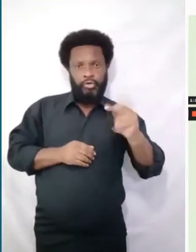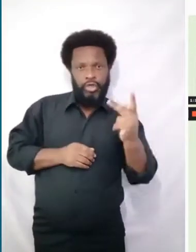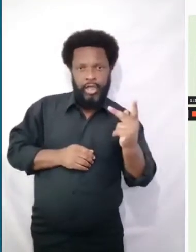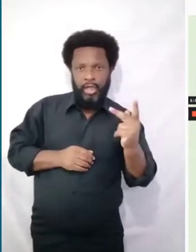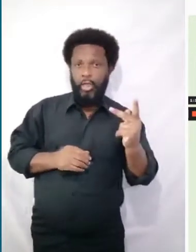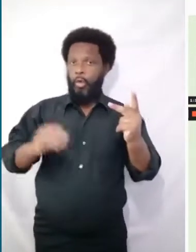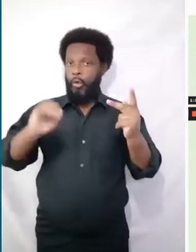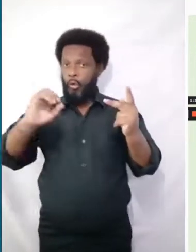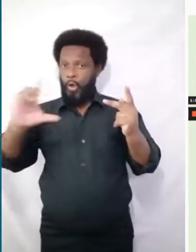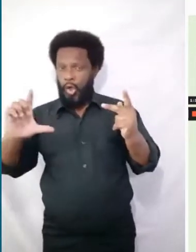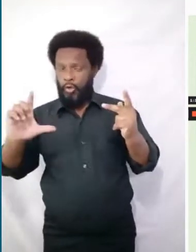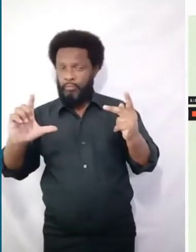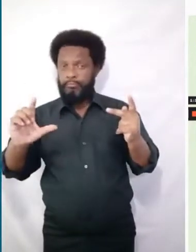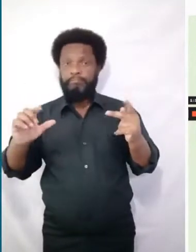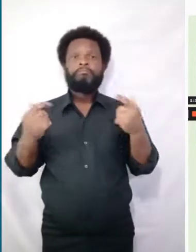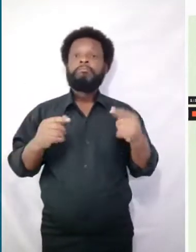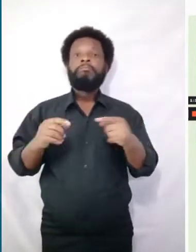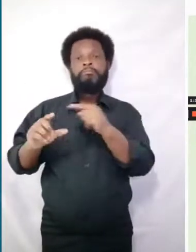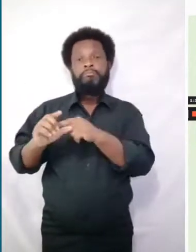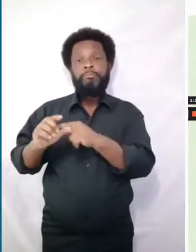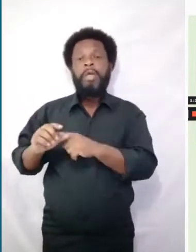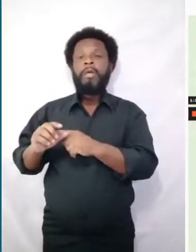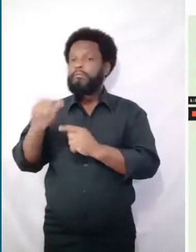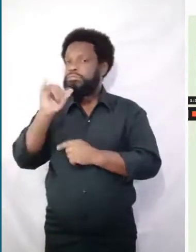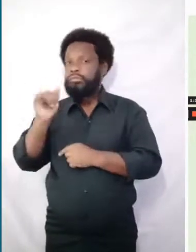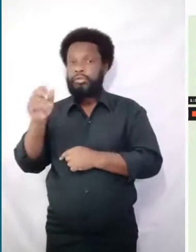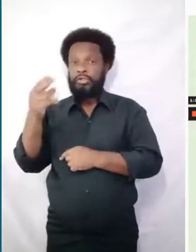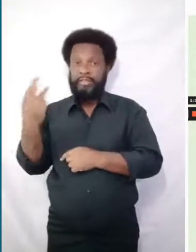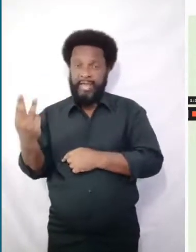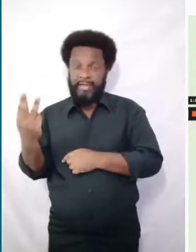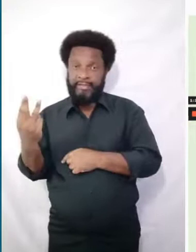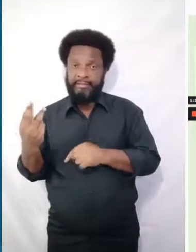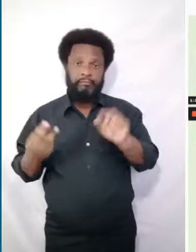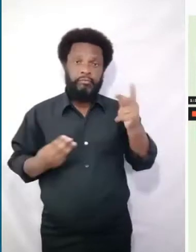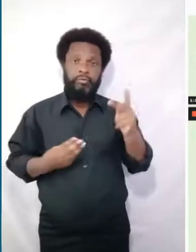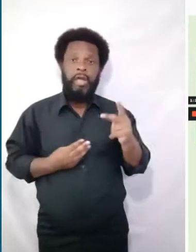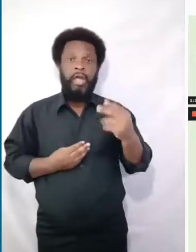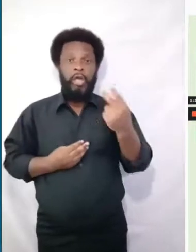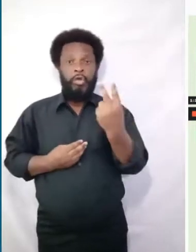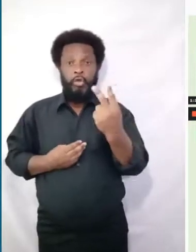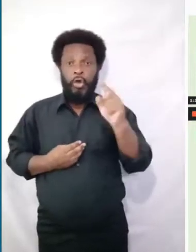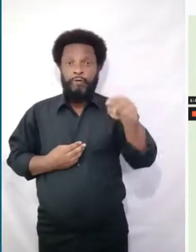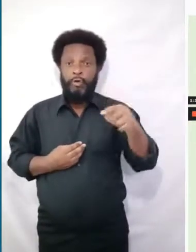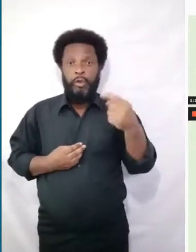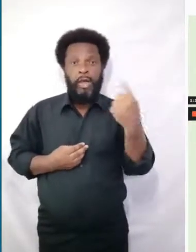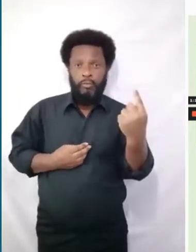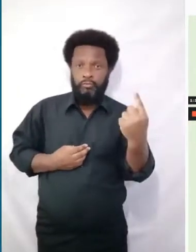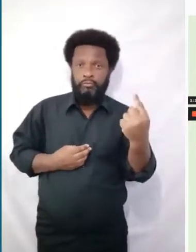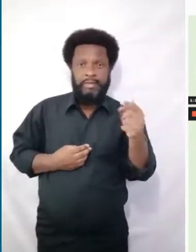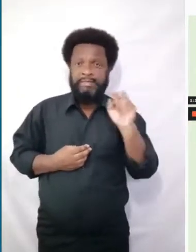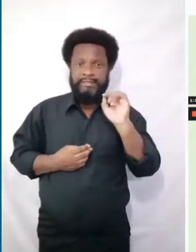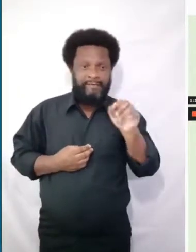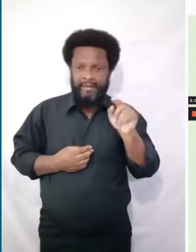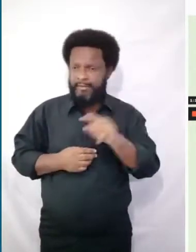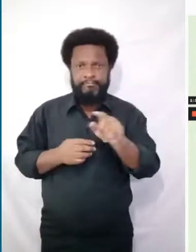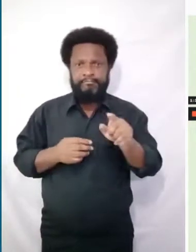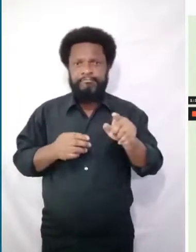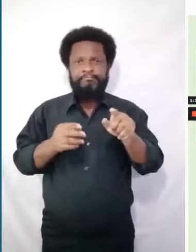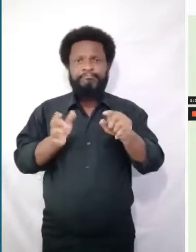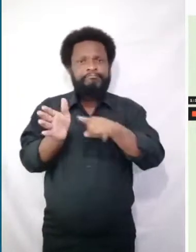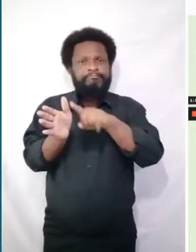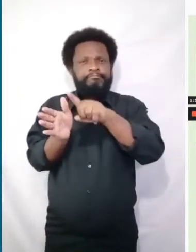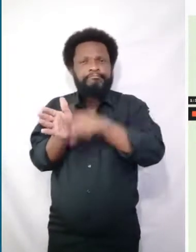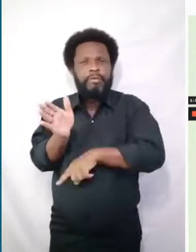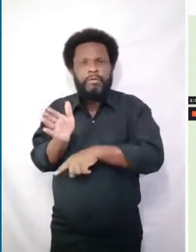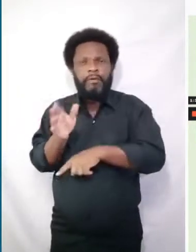exemplos. Ligação entre hidrogênio e cloro. Cloro, a eletronegatividade dele é 3. O hidrogênio, a eletronegatividade 2,1.